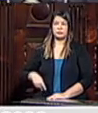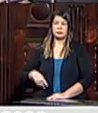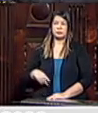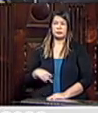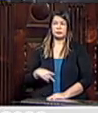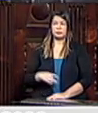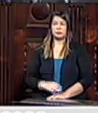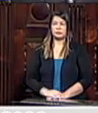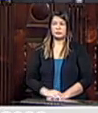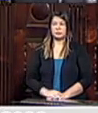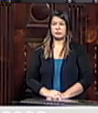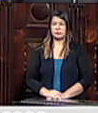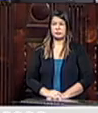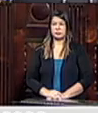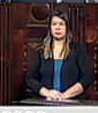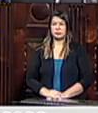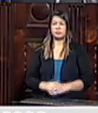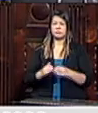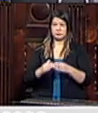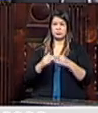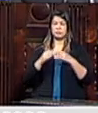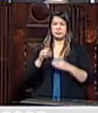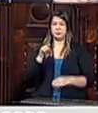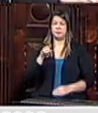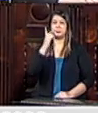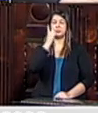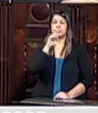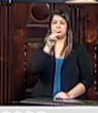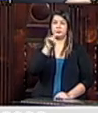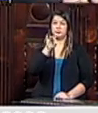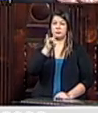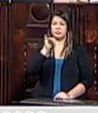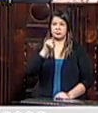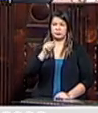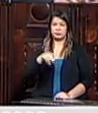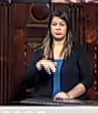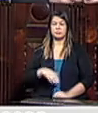defere o pedido da deputada Zeidan.